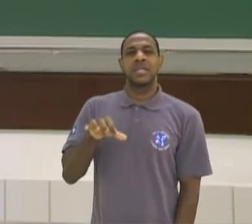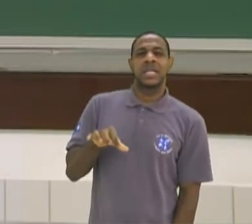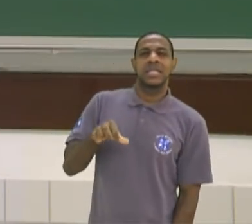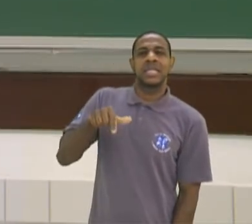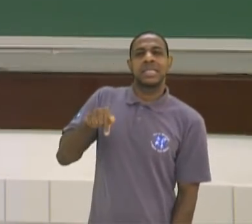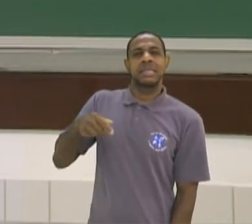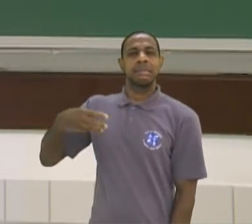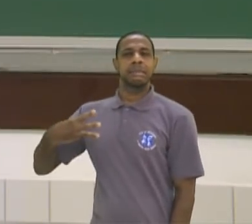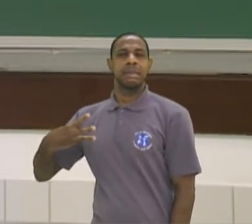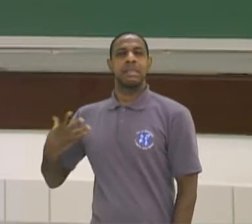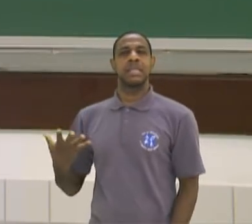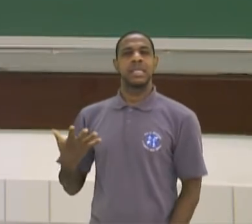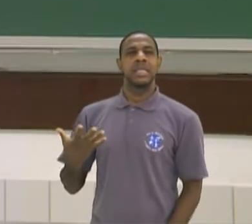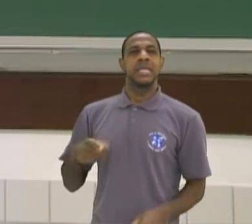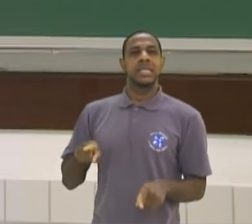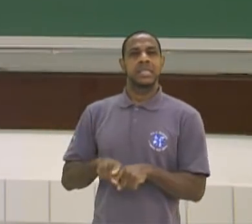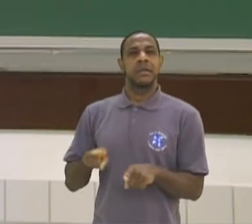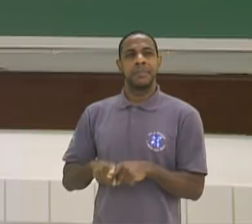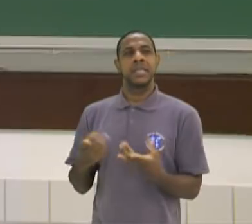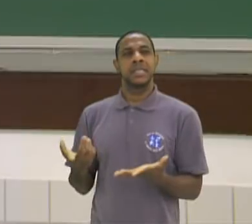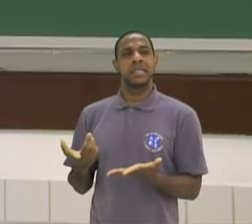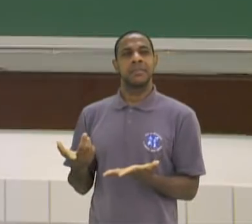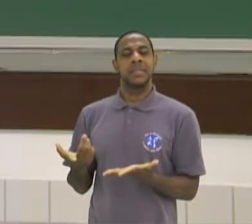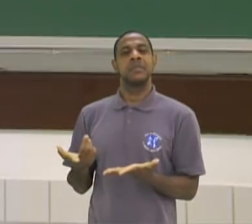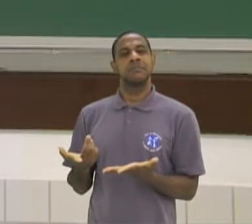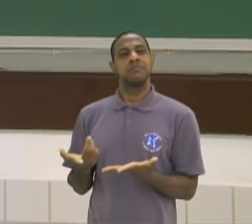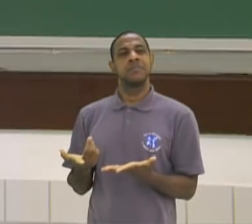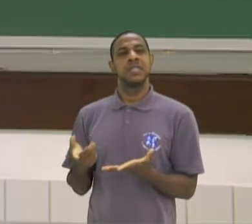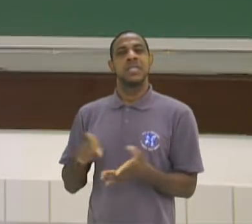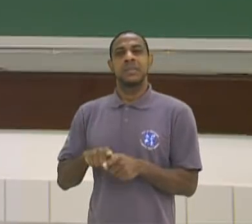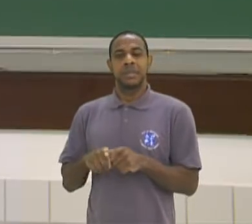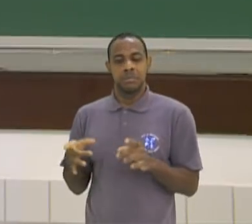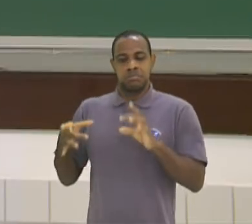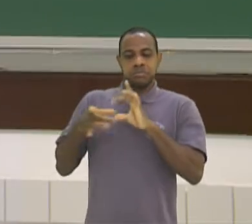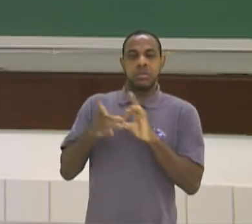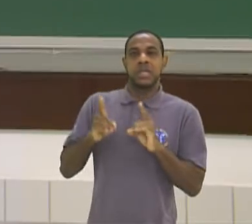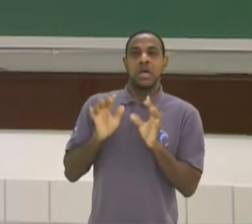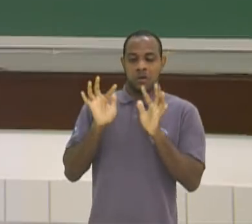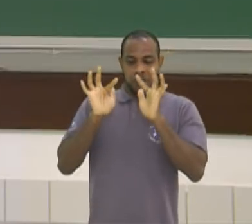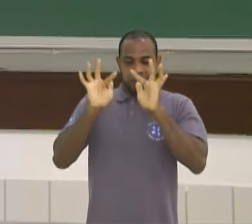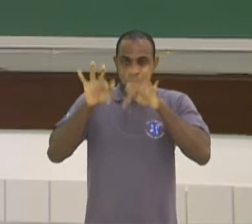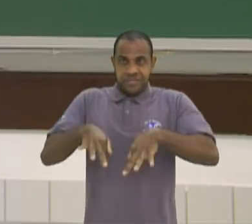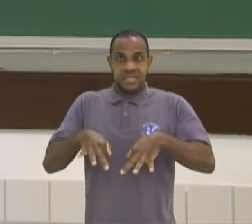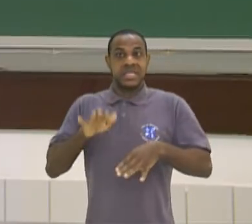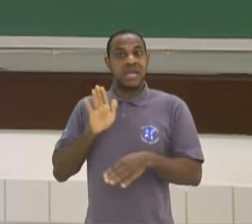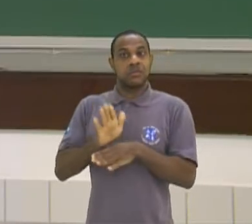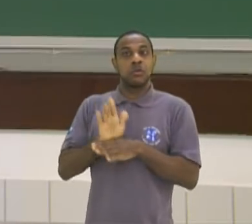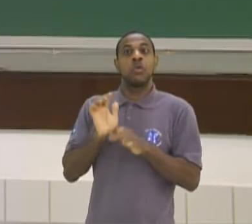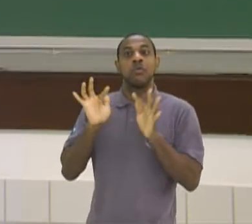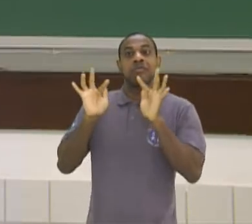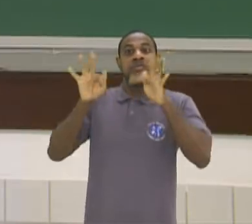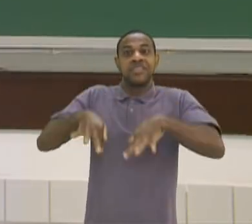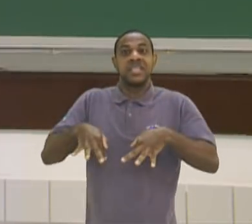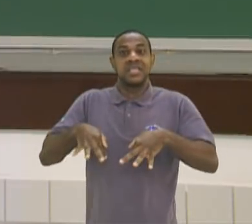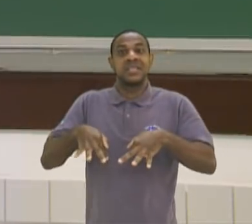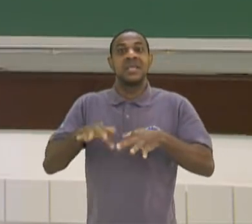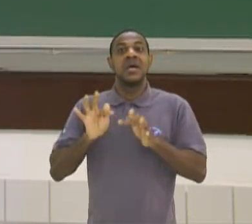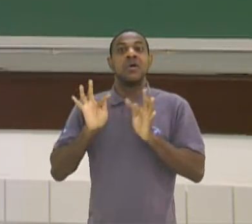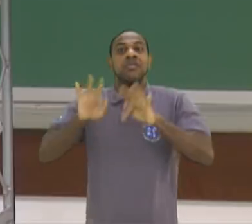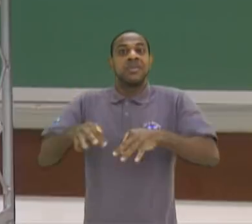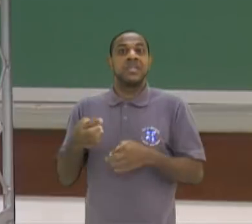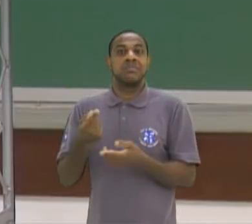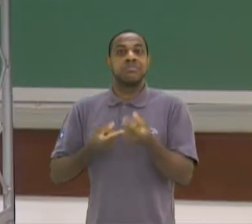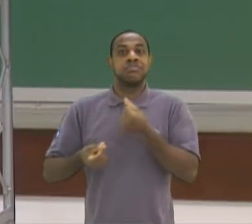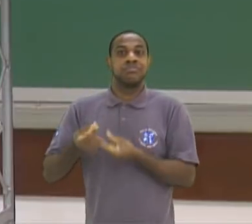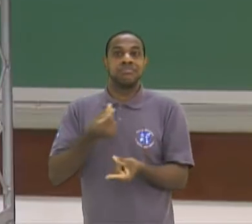1973 e que colaborou ali para o fim do milagre econômico no Brasil. Lembrou? E ainda, você viu